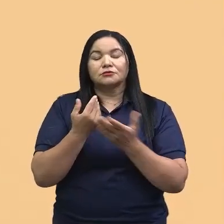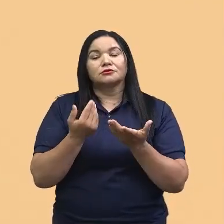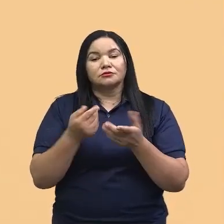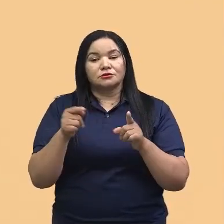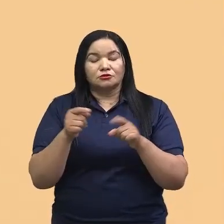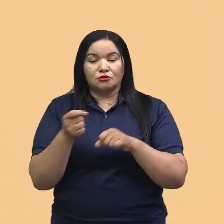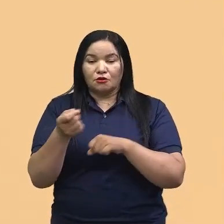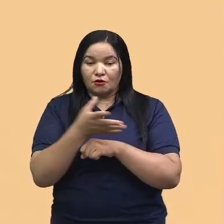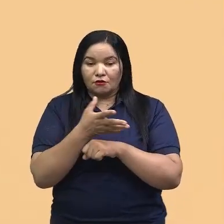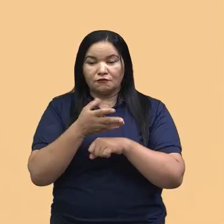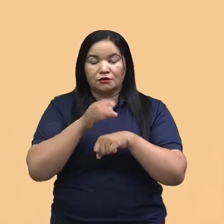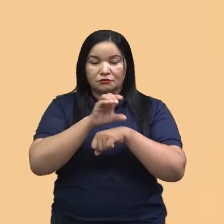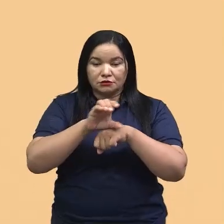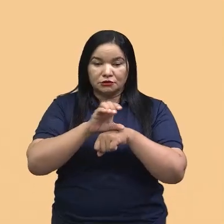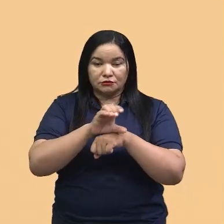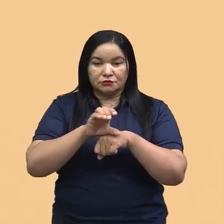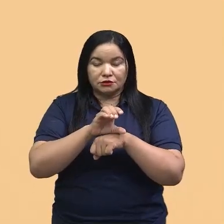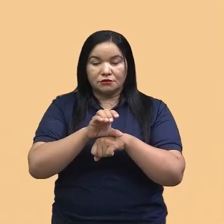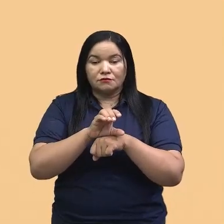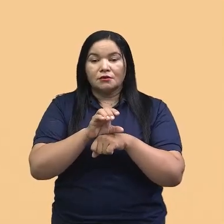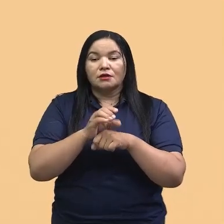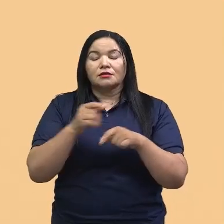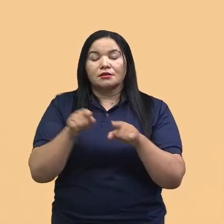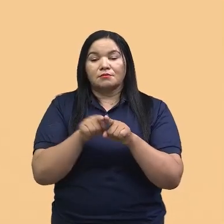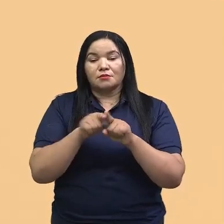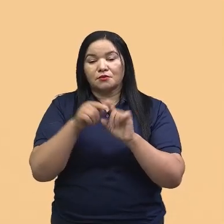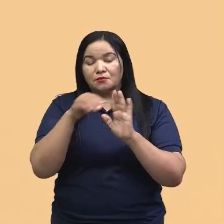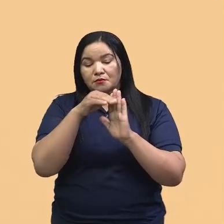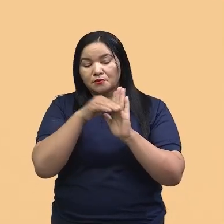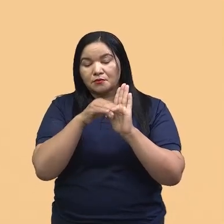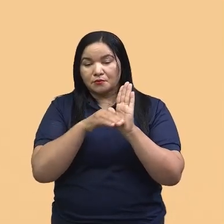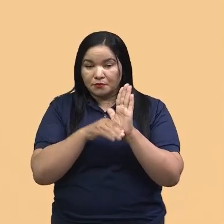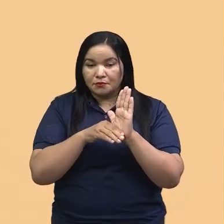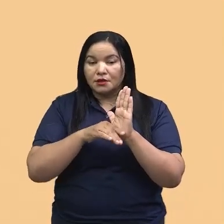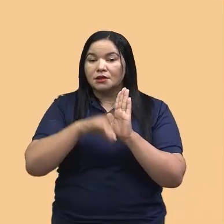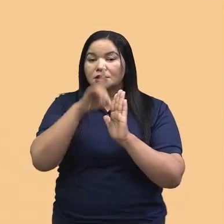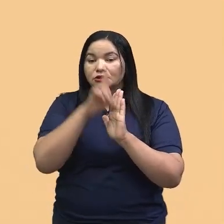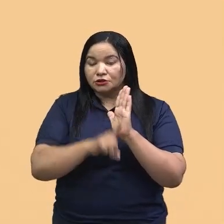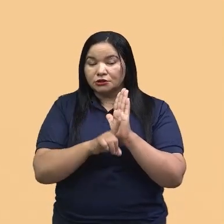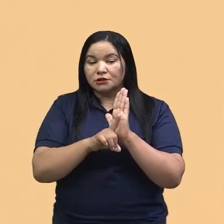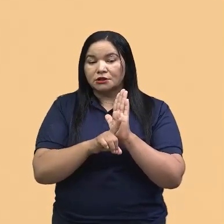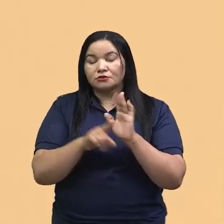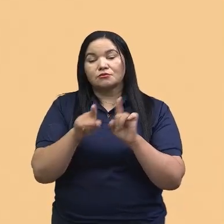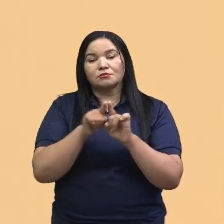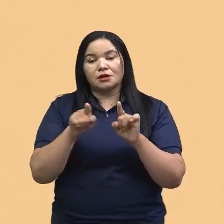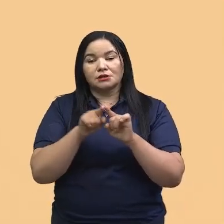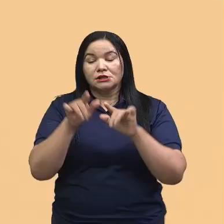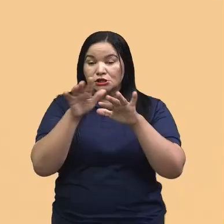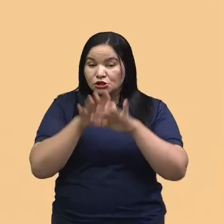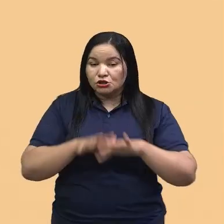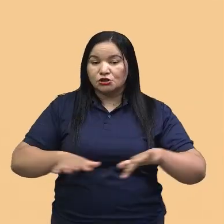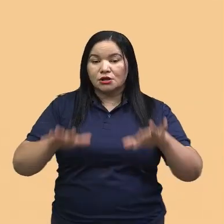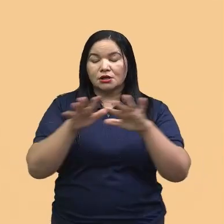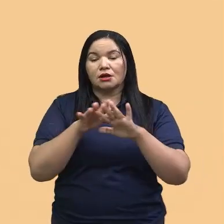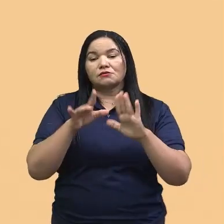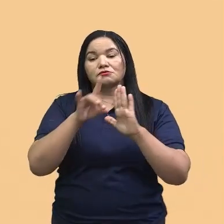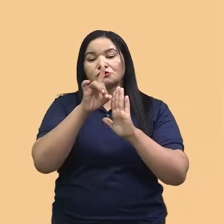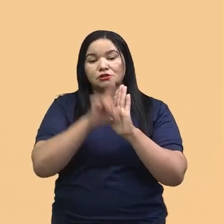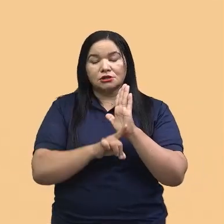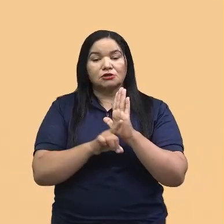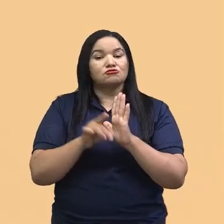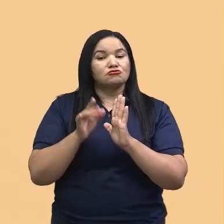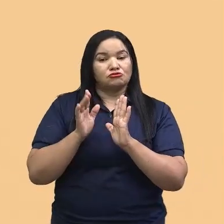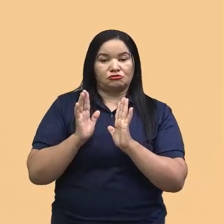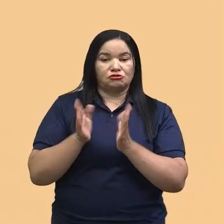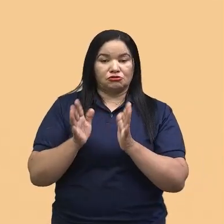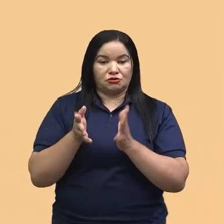uma nova Constituição que traz esses direitos, né, mas que, de um modo geral, esses direitos eles já